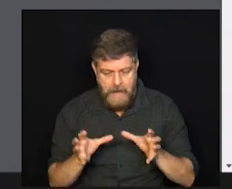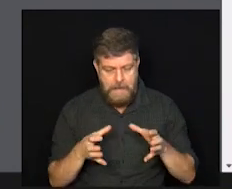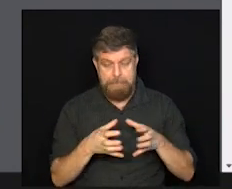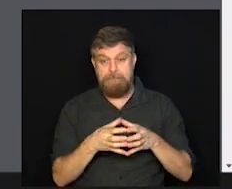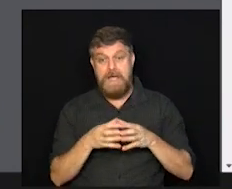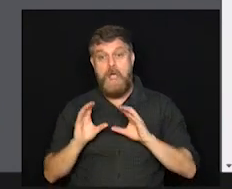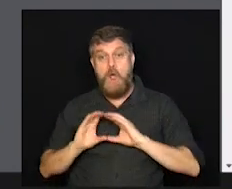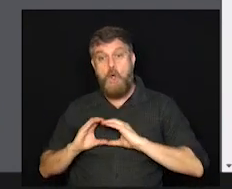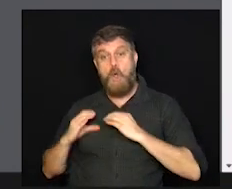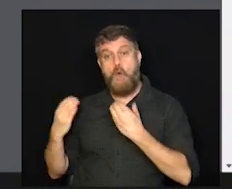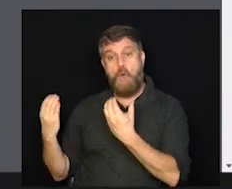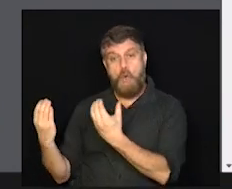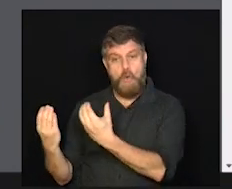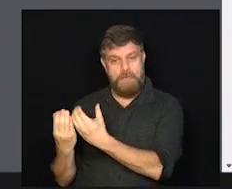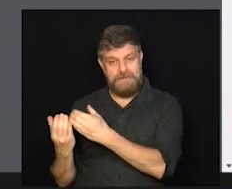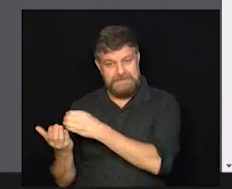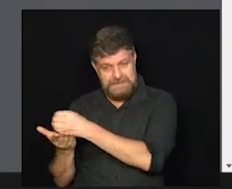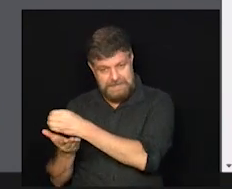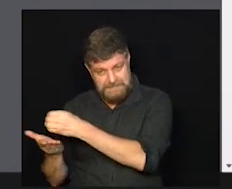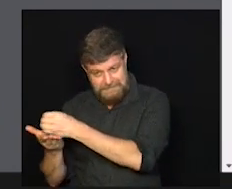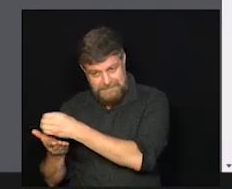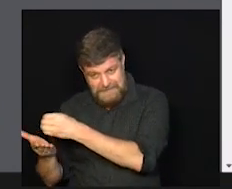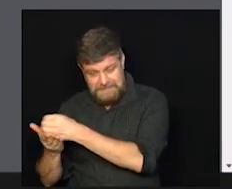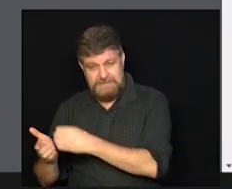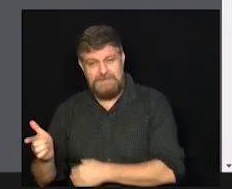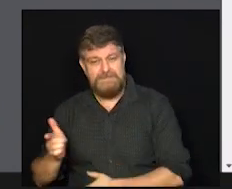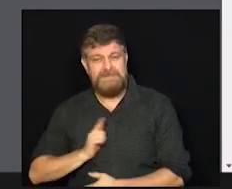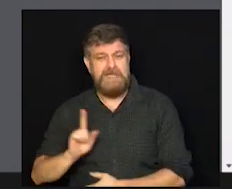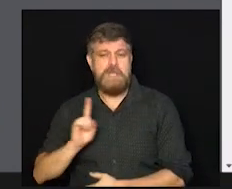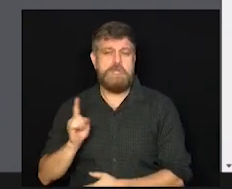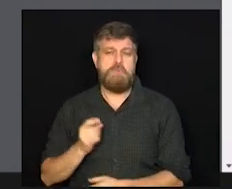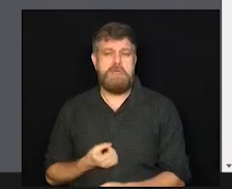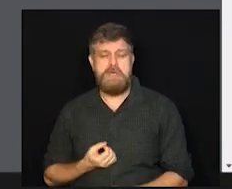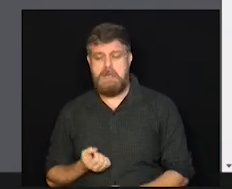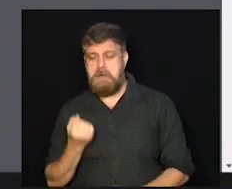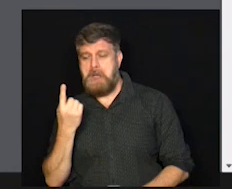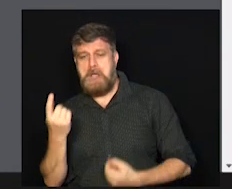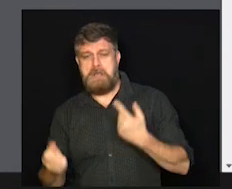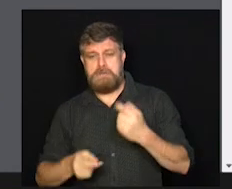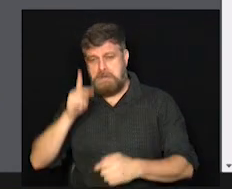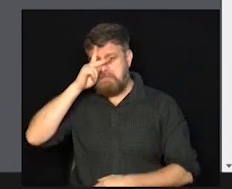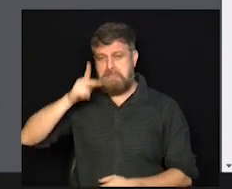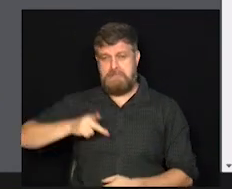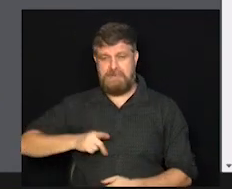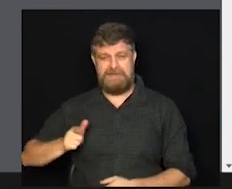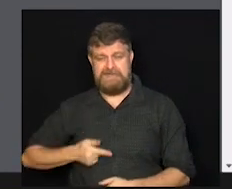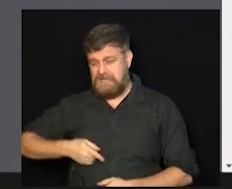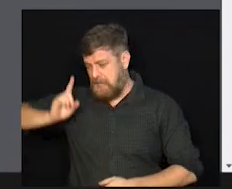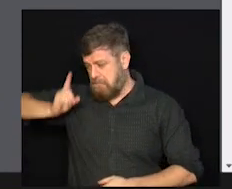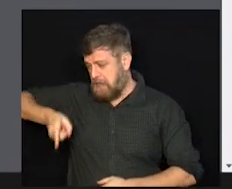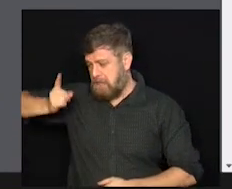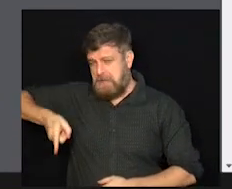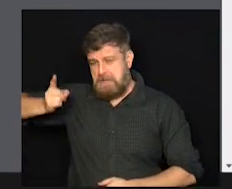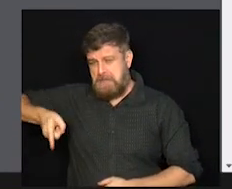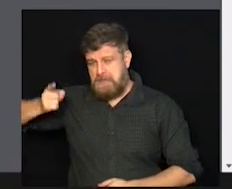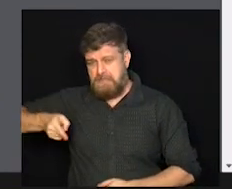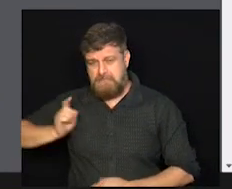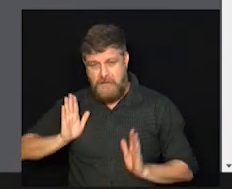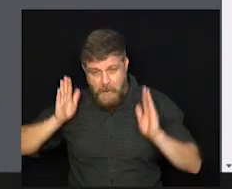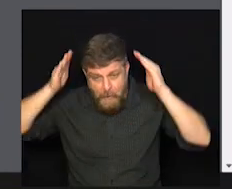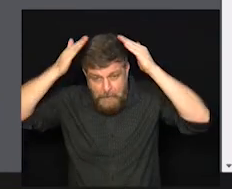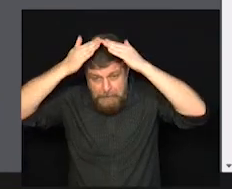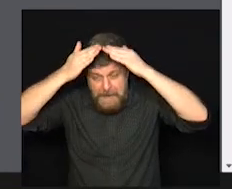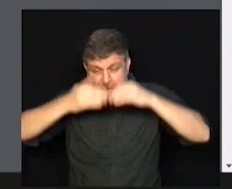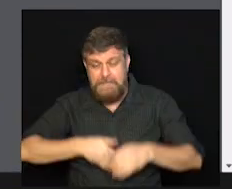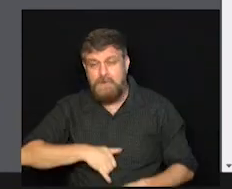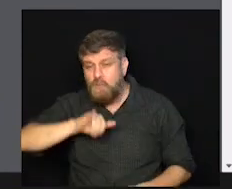eclesiais, base, ou seja, não é algo que vem do lado de cima, das regras do Vaticano para que se cumpra, ou do